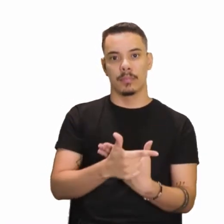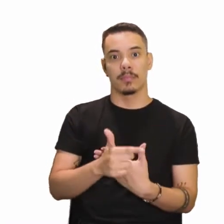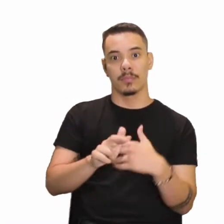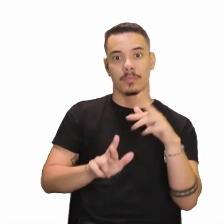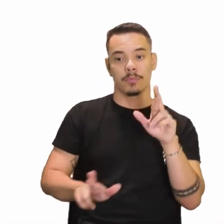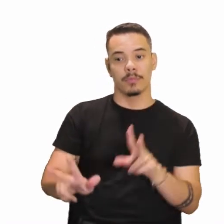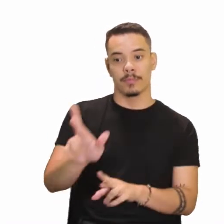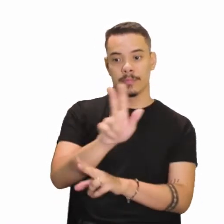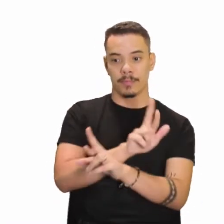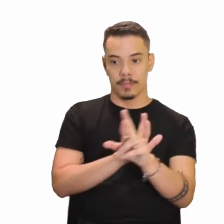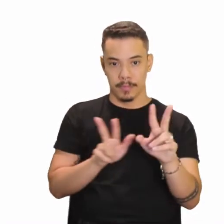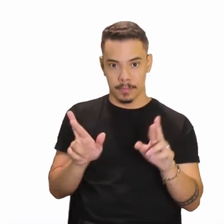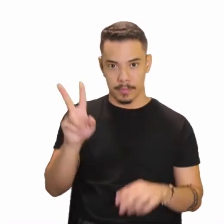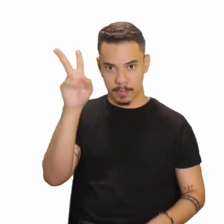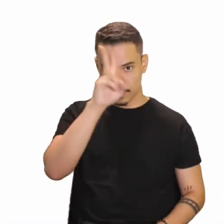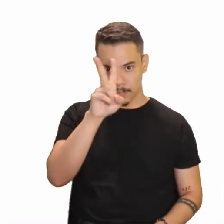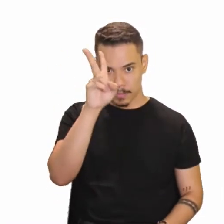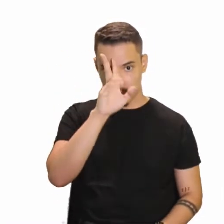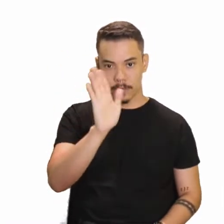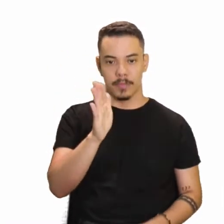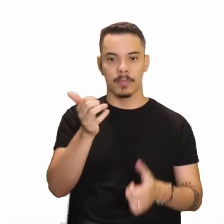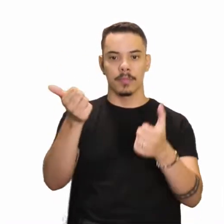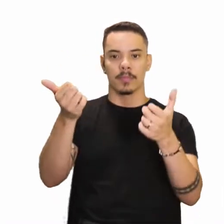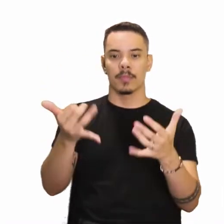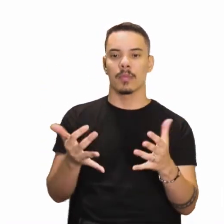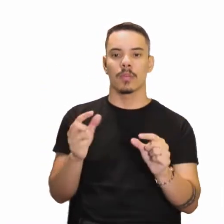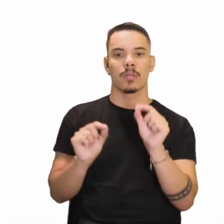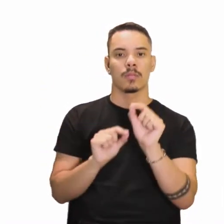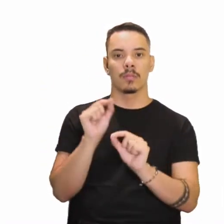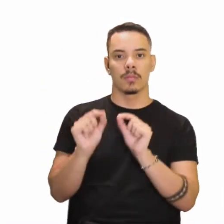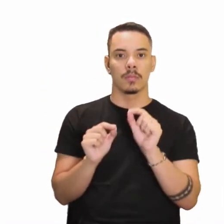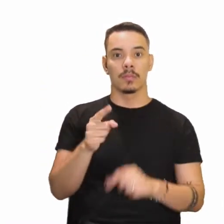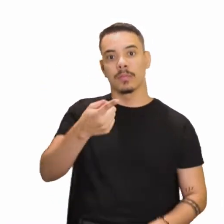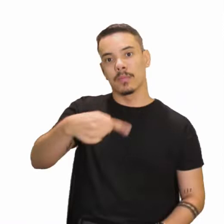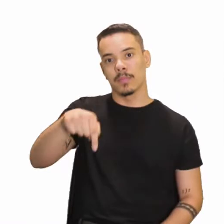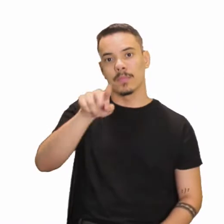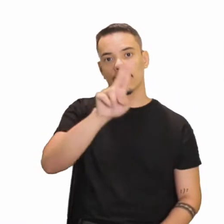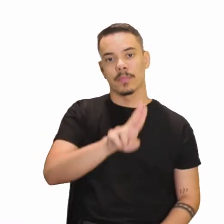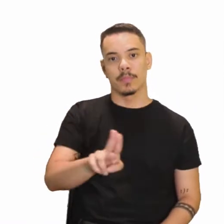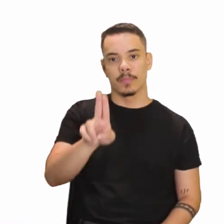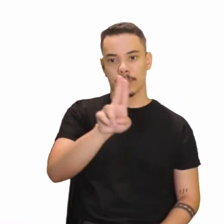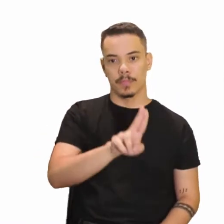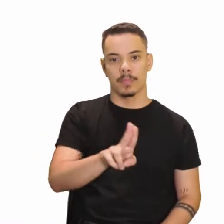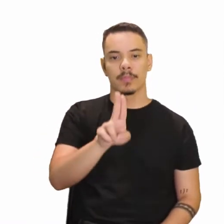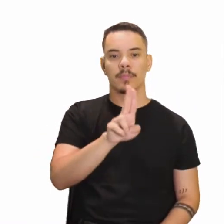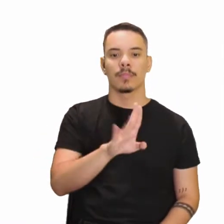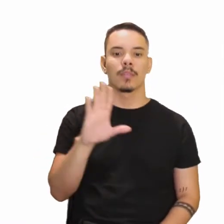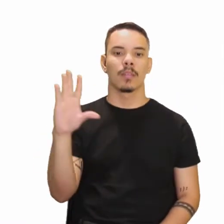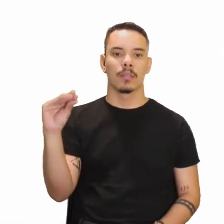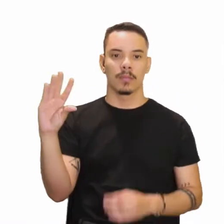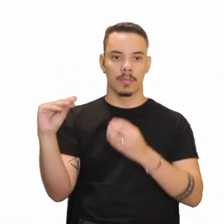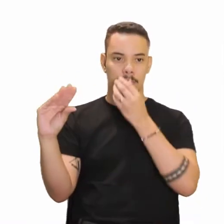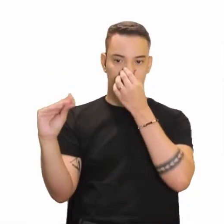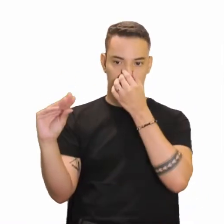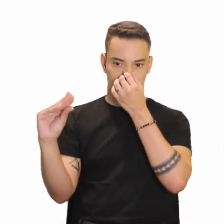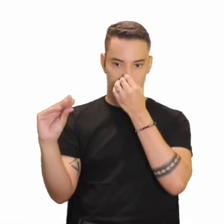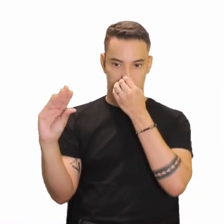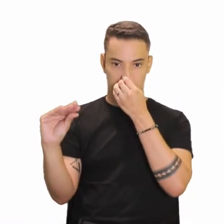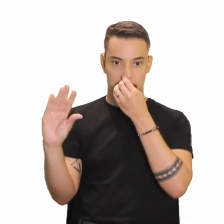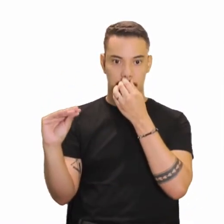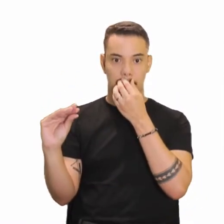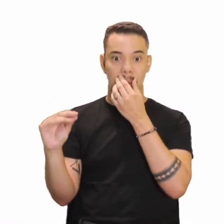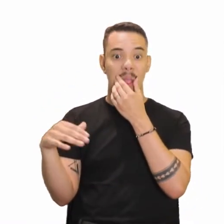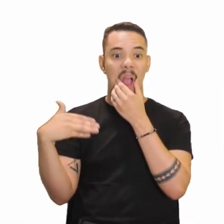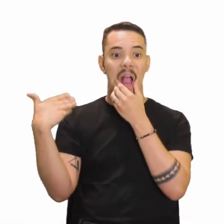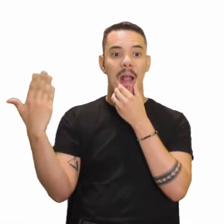formas exatamente quando você for utilizar a falar qual é